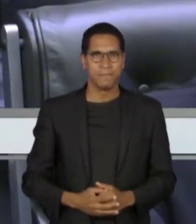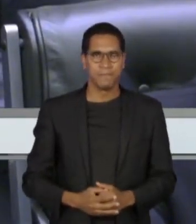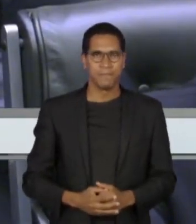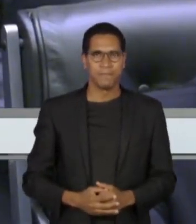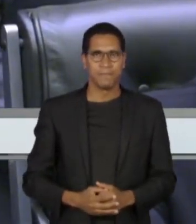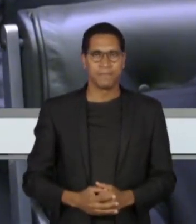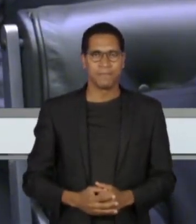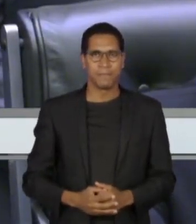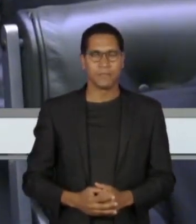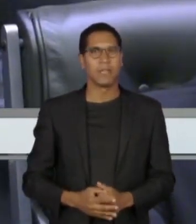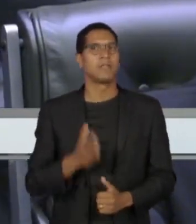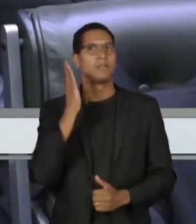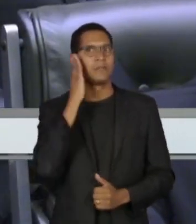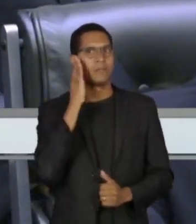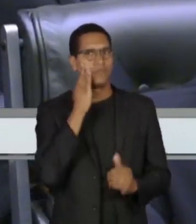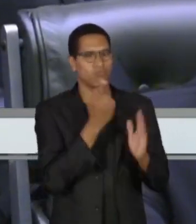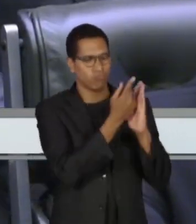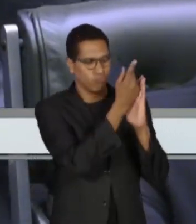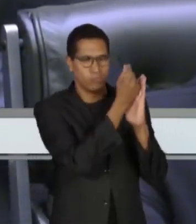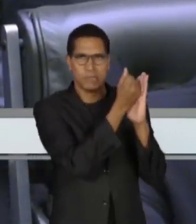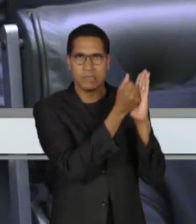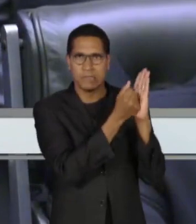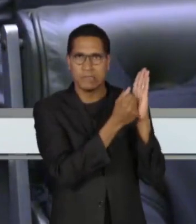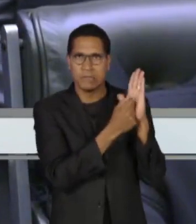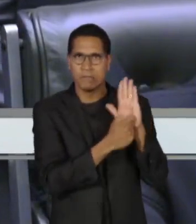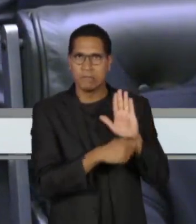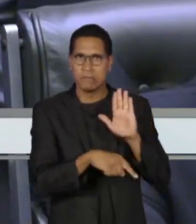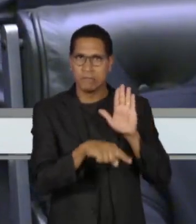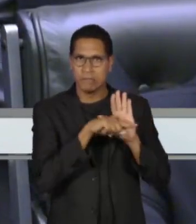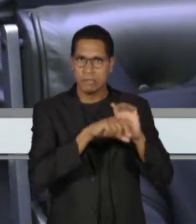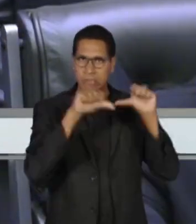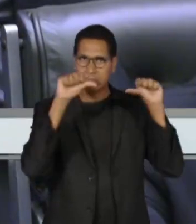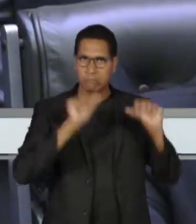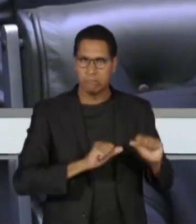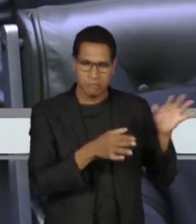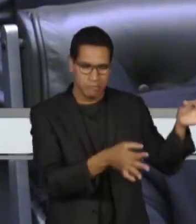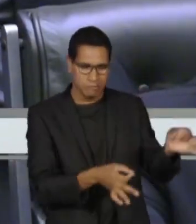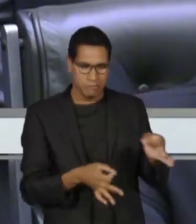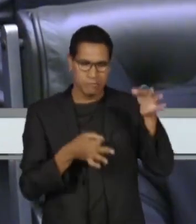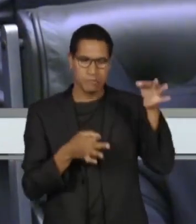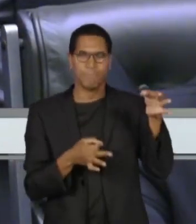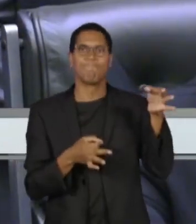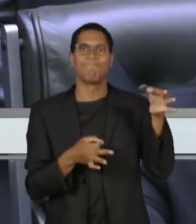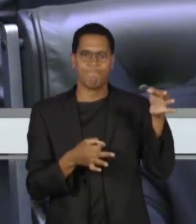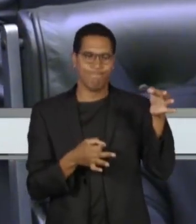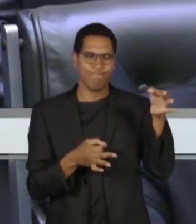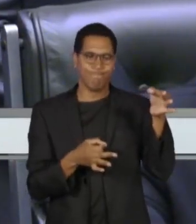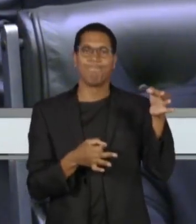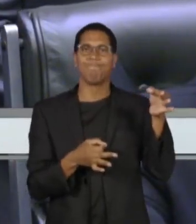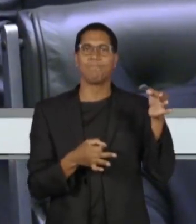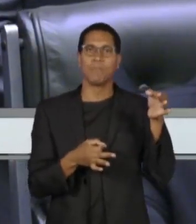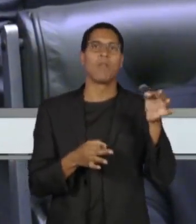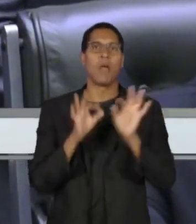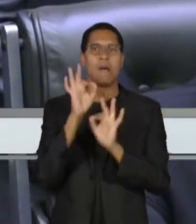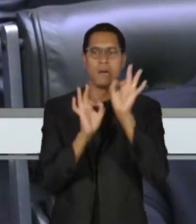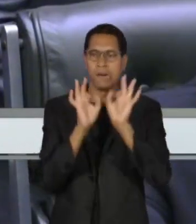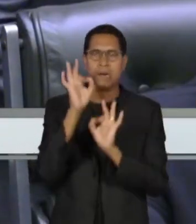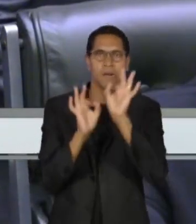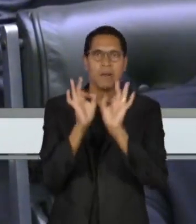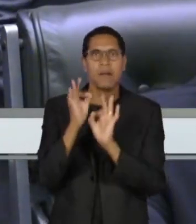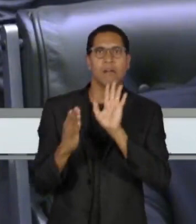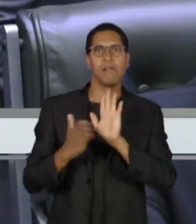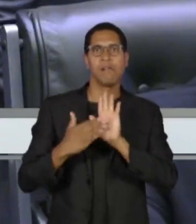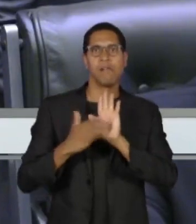diante do desastre orçamentário que recebemos, apresentamos ao Congresso Nacional proposta que nos